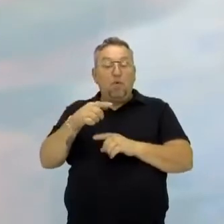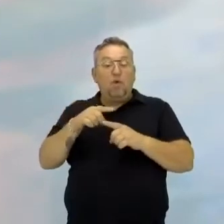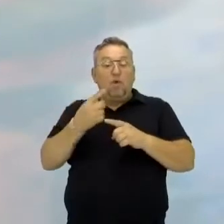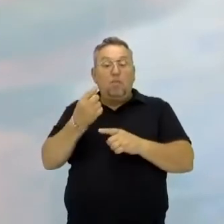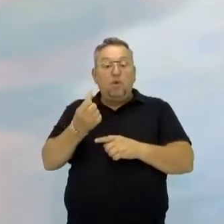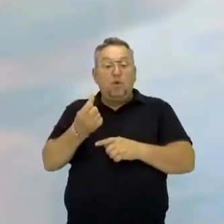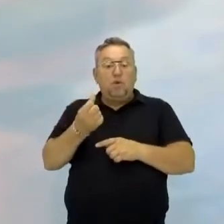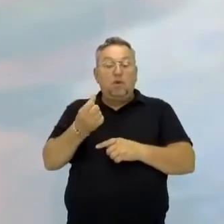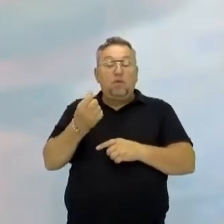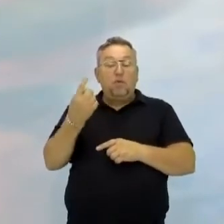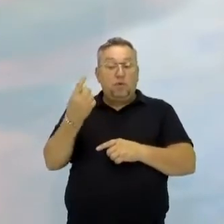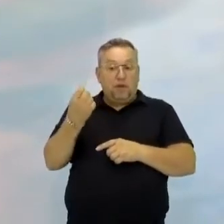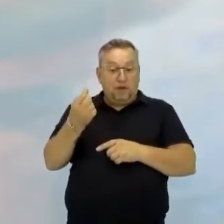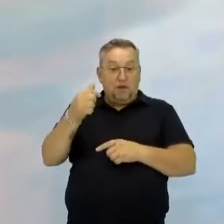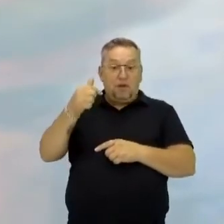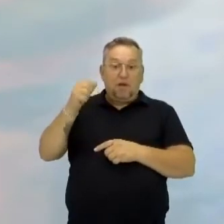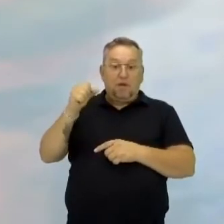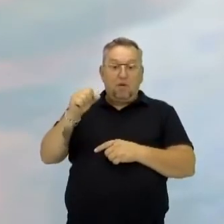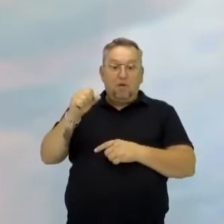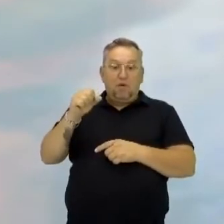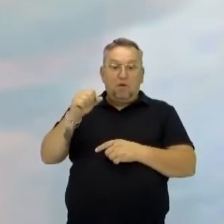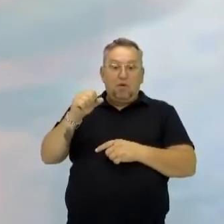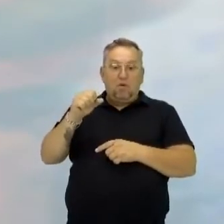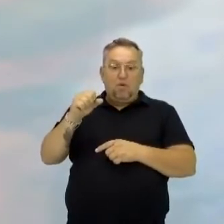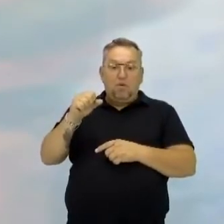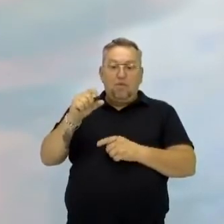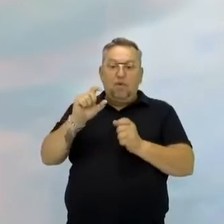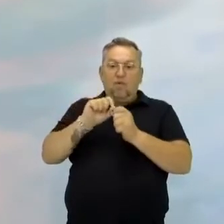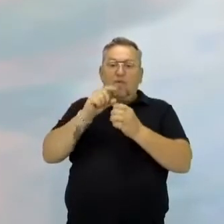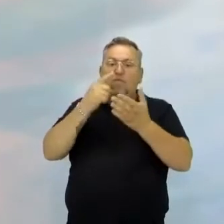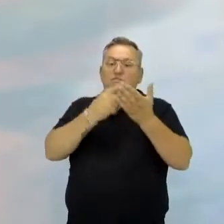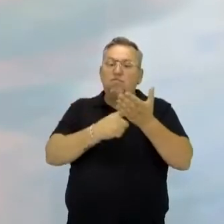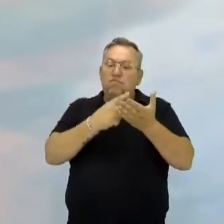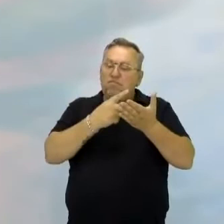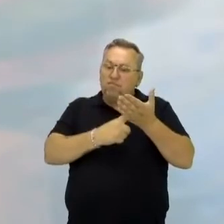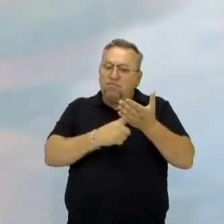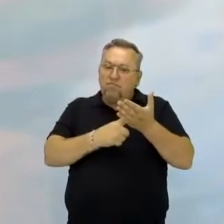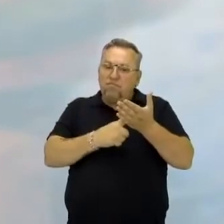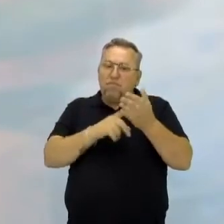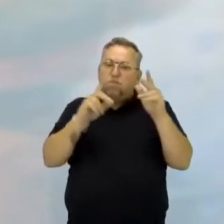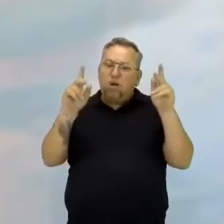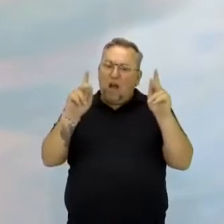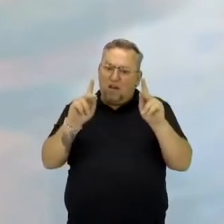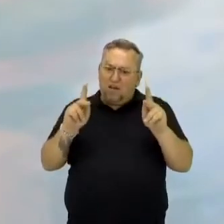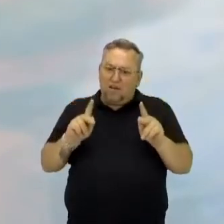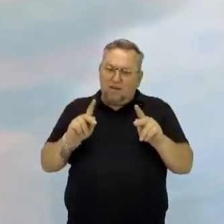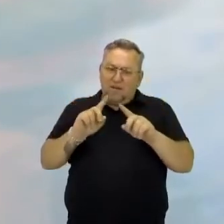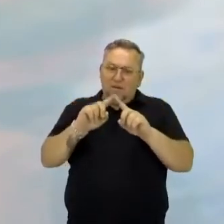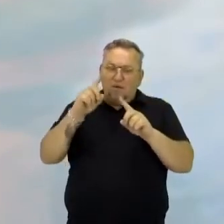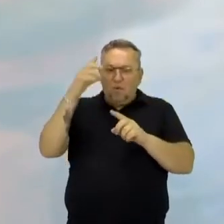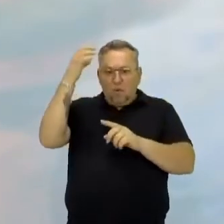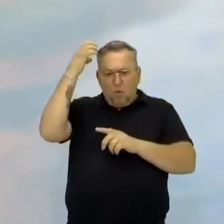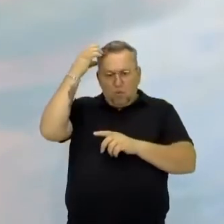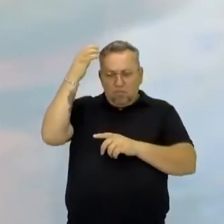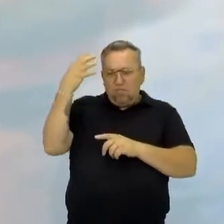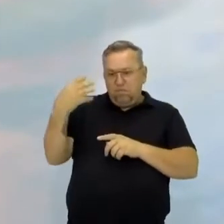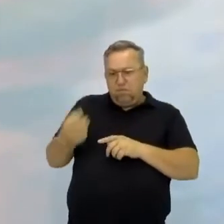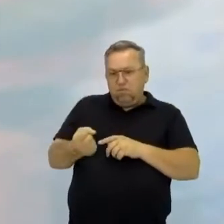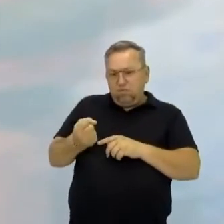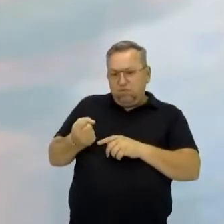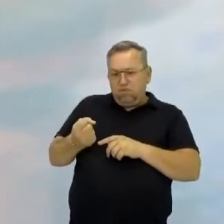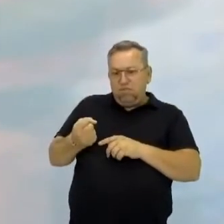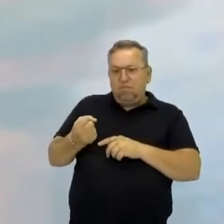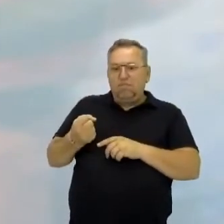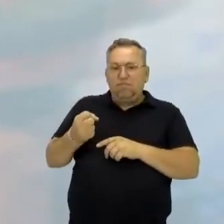em 1678, o Ganga Zumba, ele acaba aceitando um acordo de paz